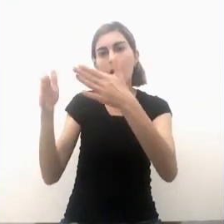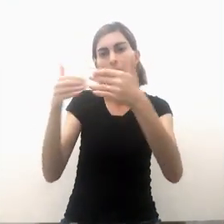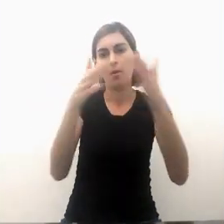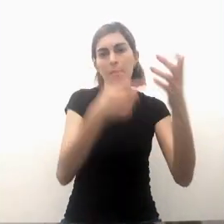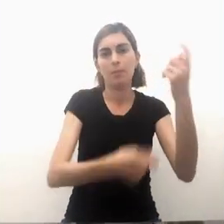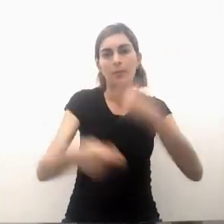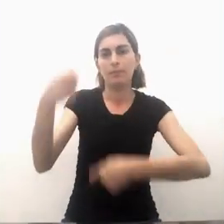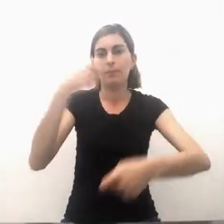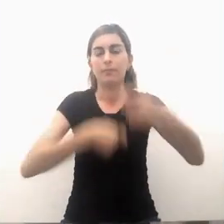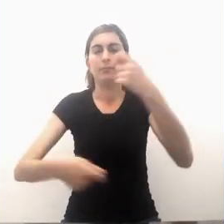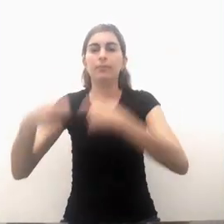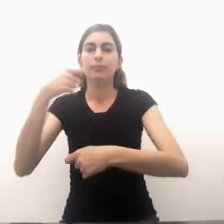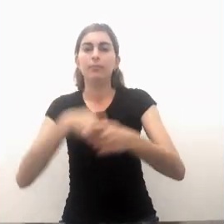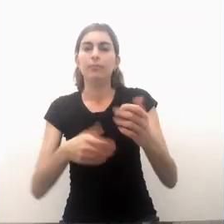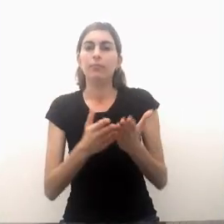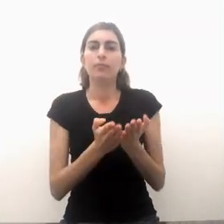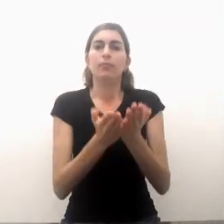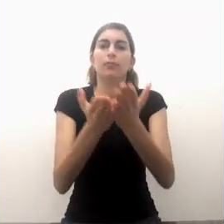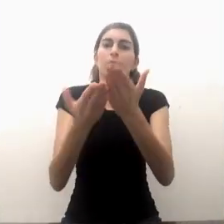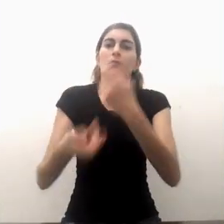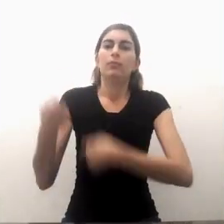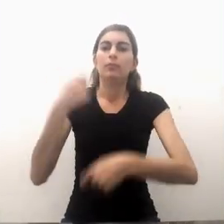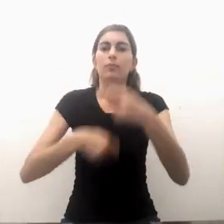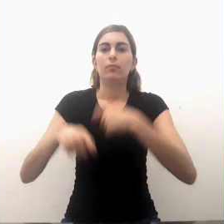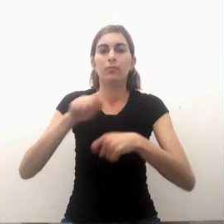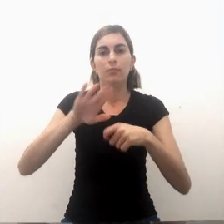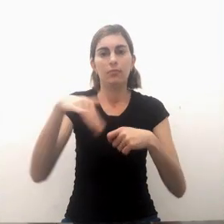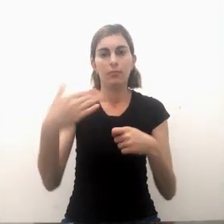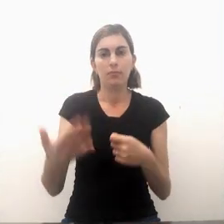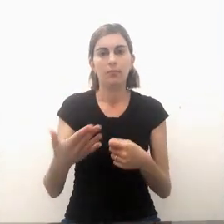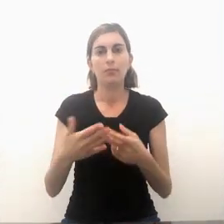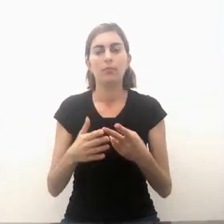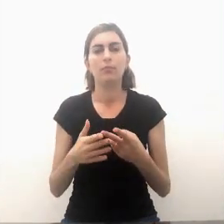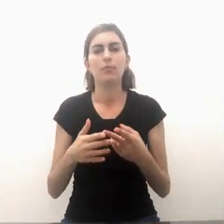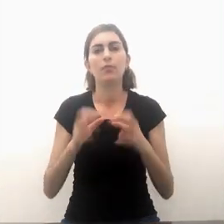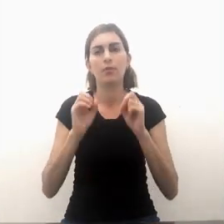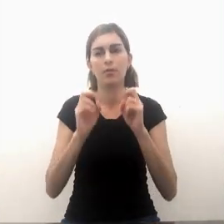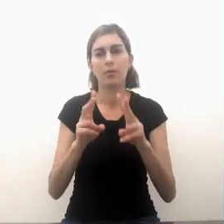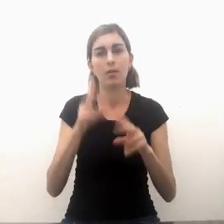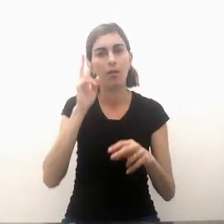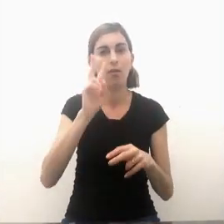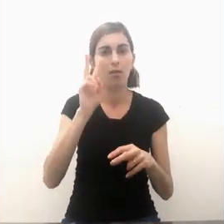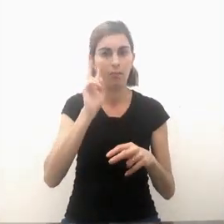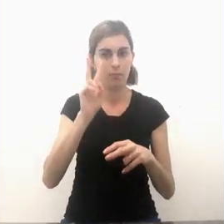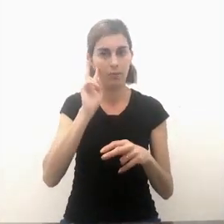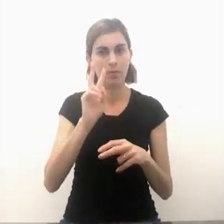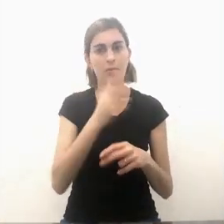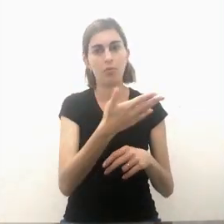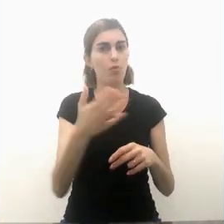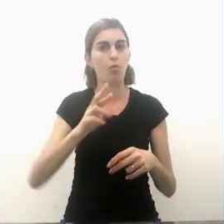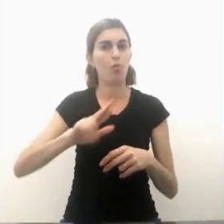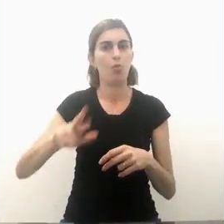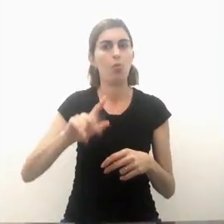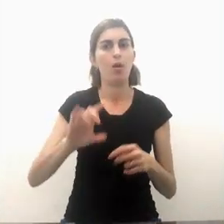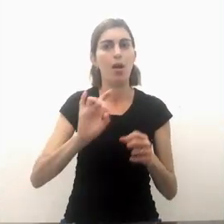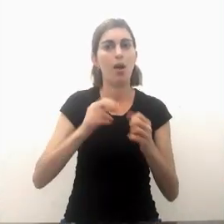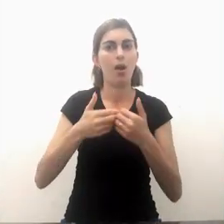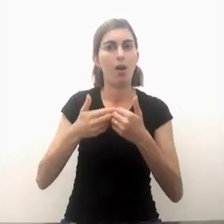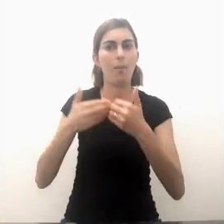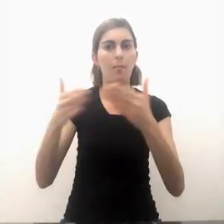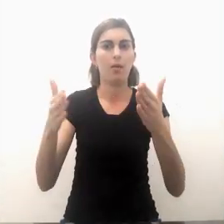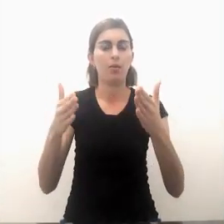os portos e abriu o mercado chinês para o ambiente estrangeiro. Ok? Lembrando que não foi uma